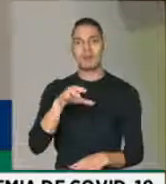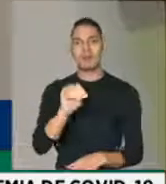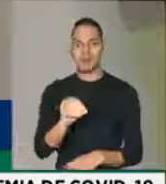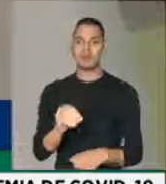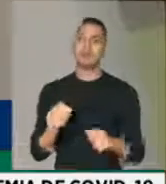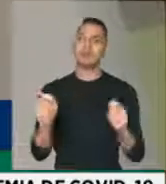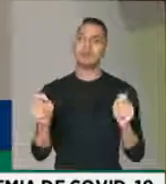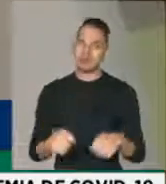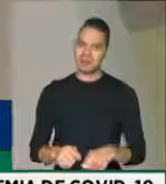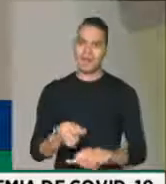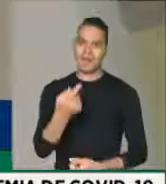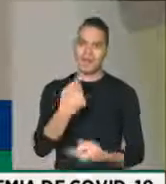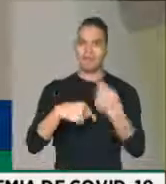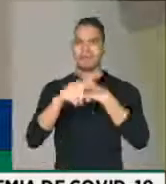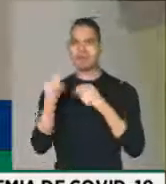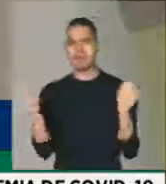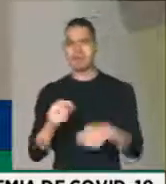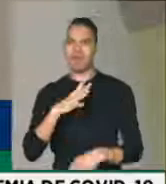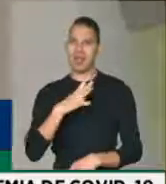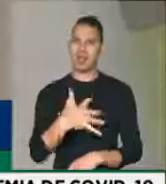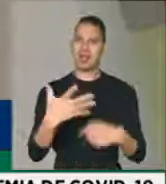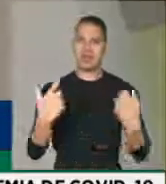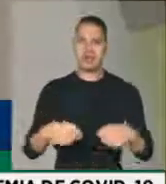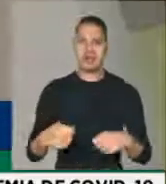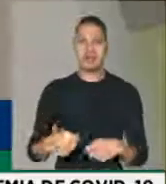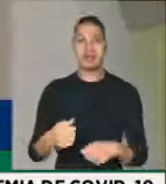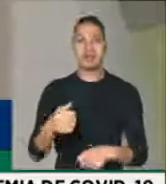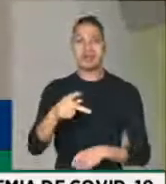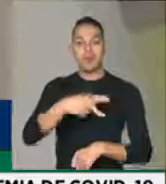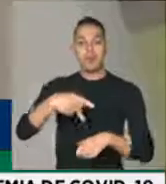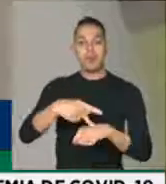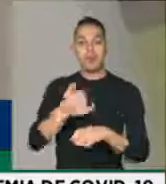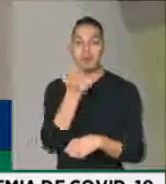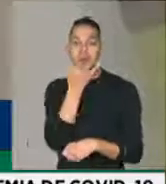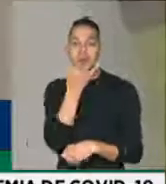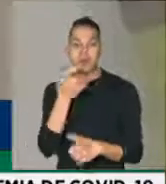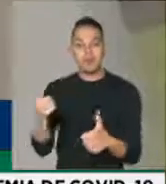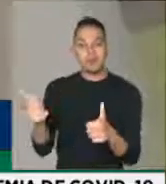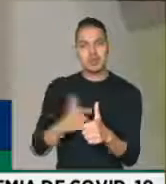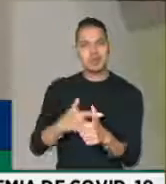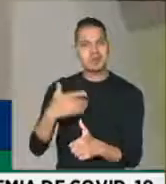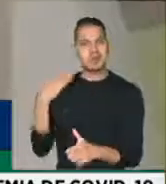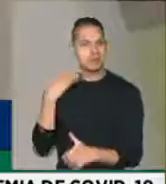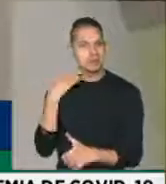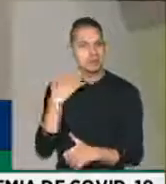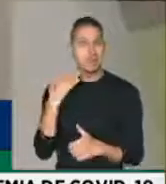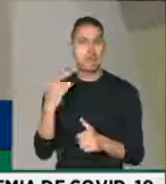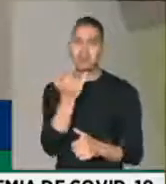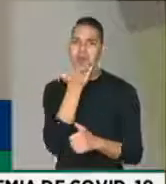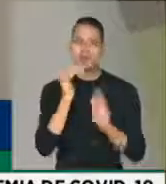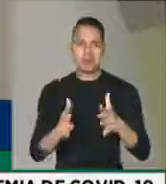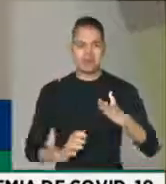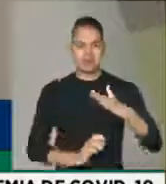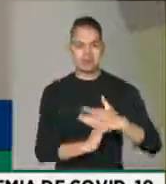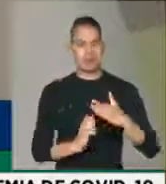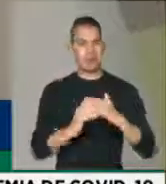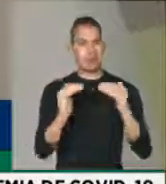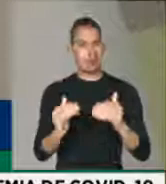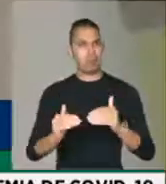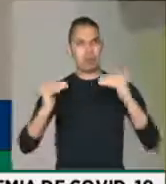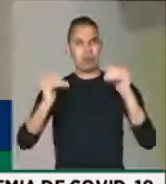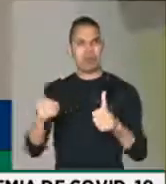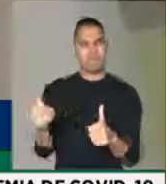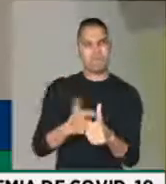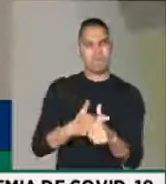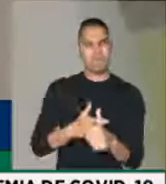pouco mais ousado. Esse país já perdoou a dívida de banco. Esse país perdoa a dívida de empresários. Nós vamos